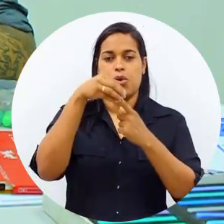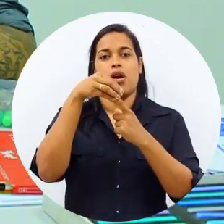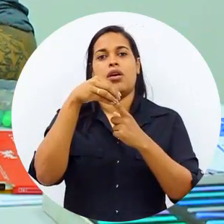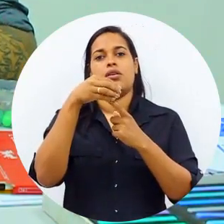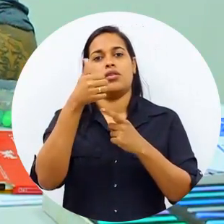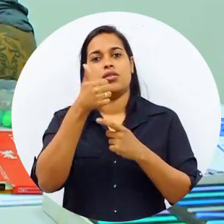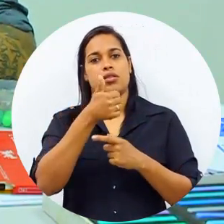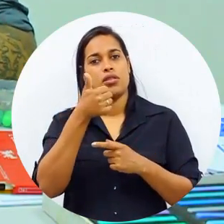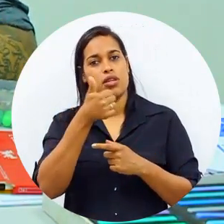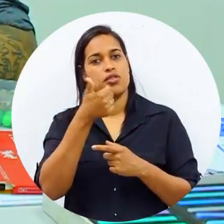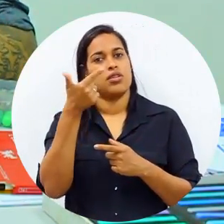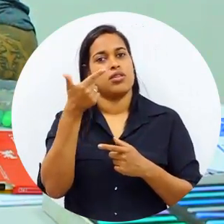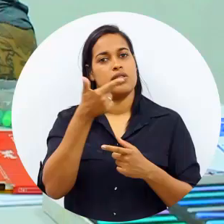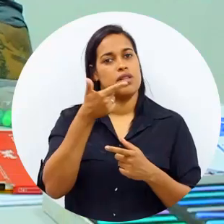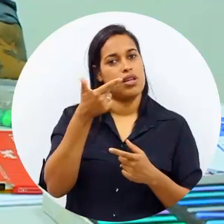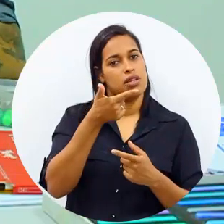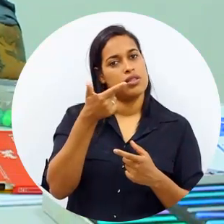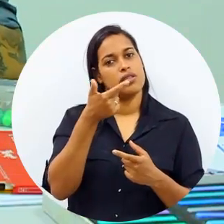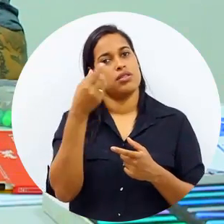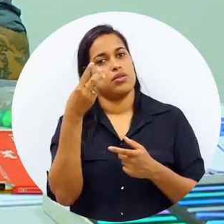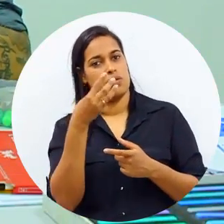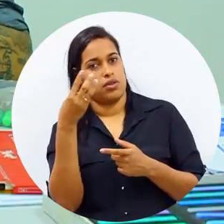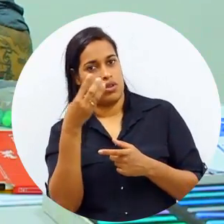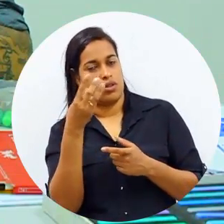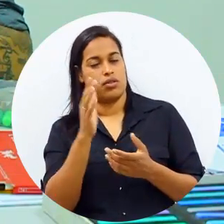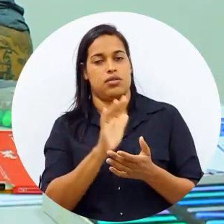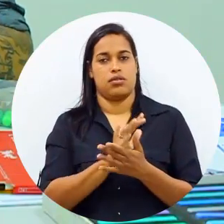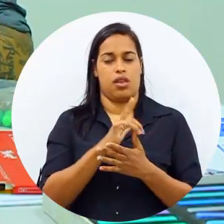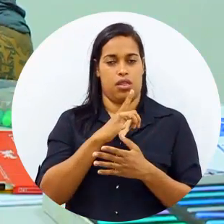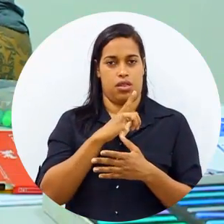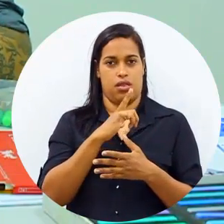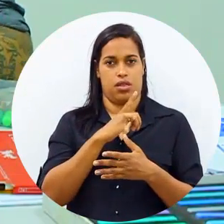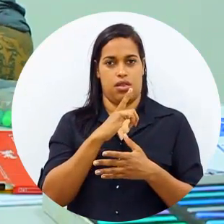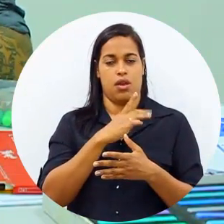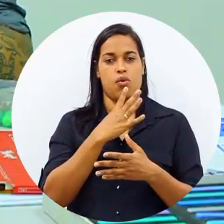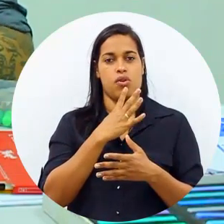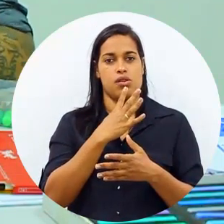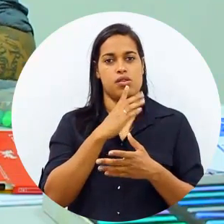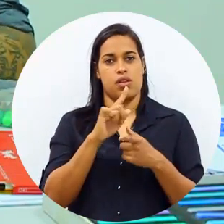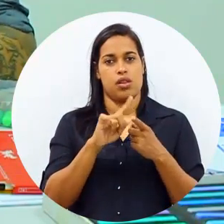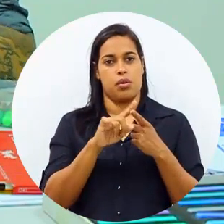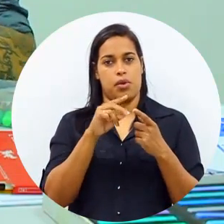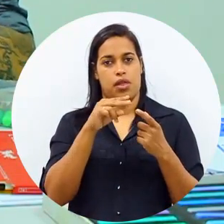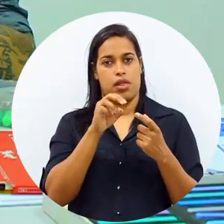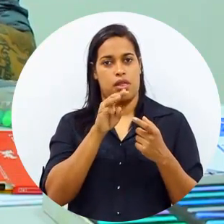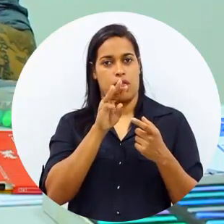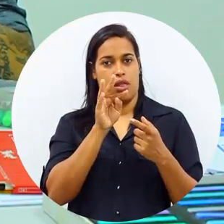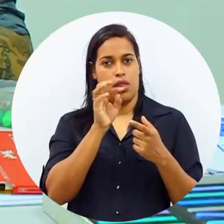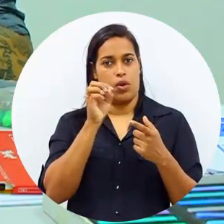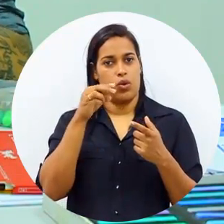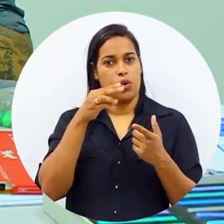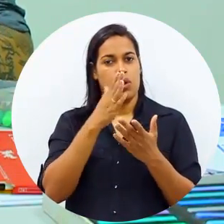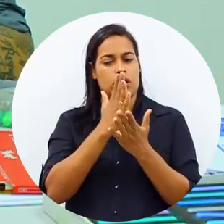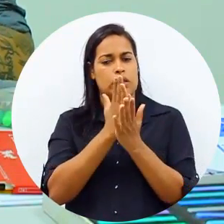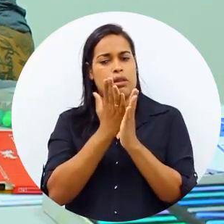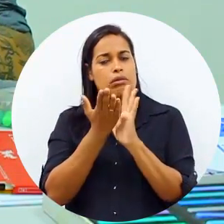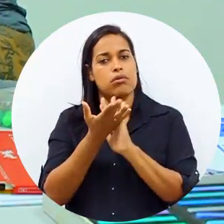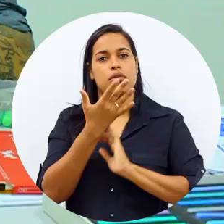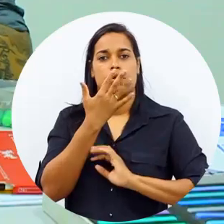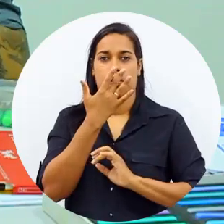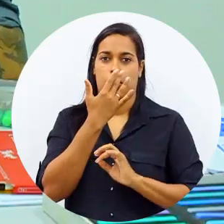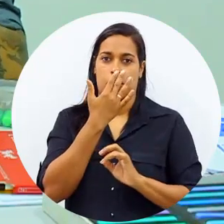primárias, terciárias, secundárias, a gente tem um disco, também conhecido como disco de Newton, em que divide as